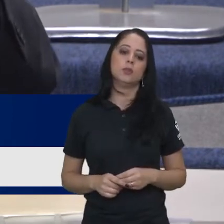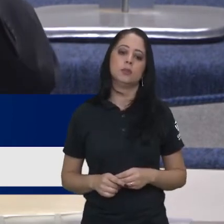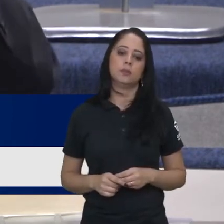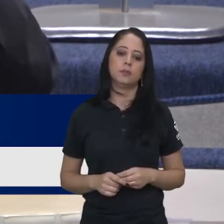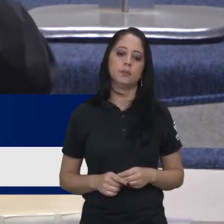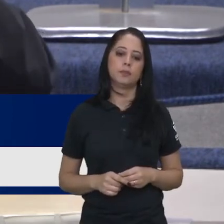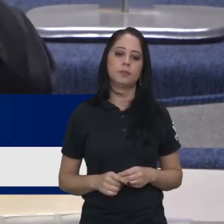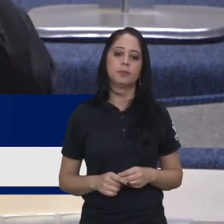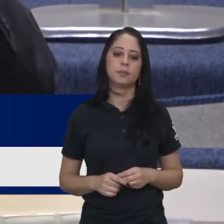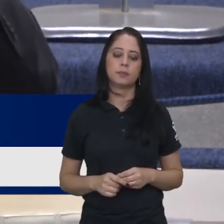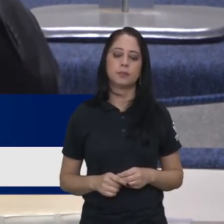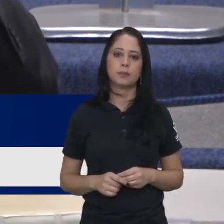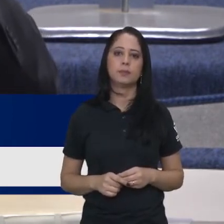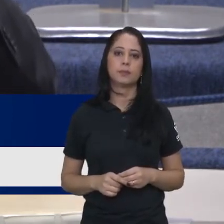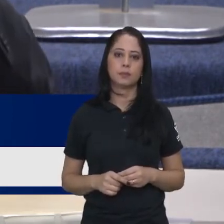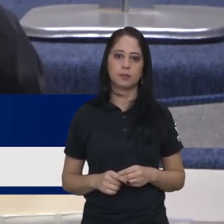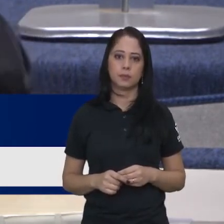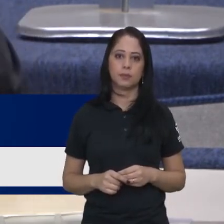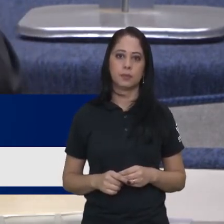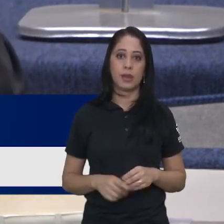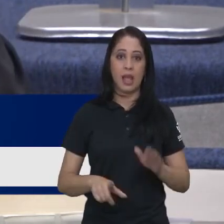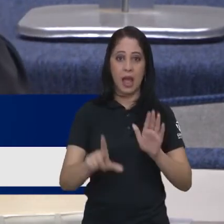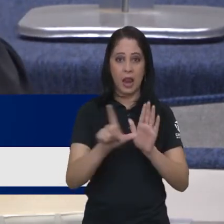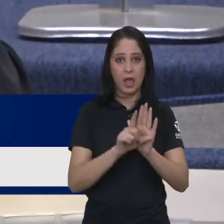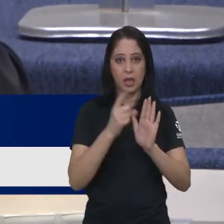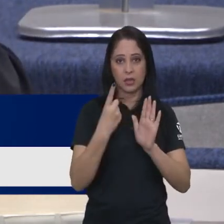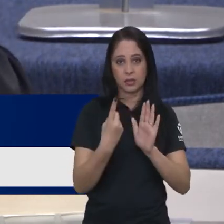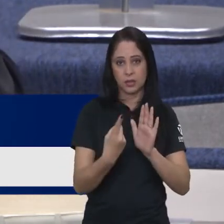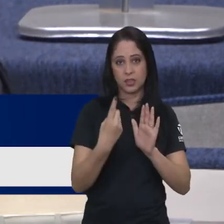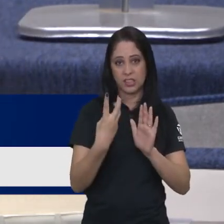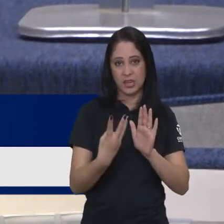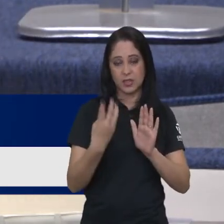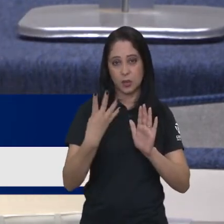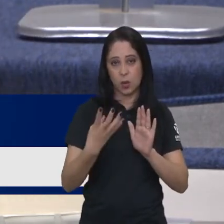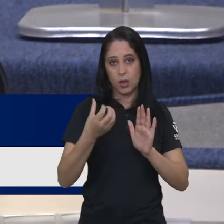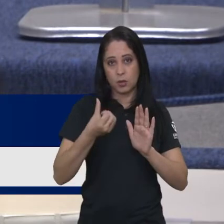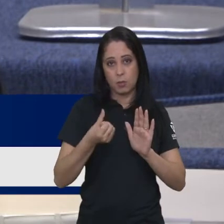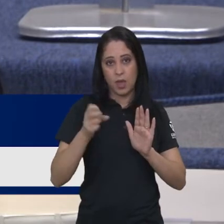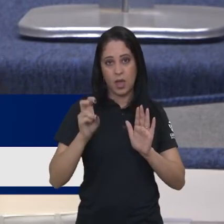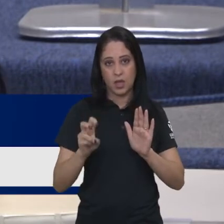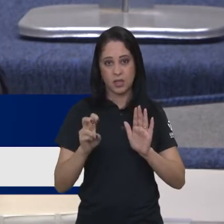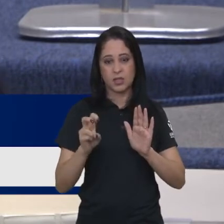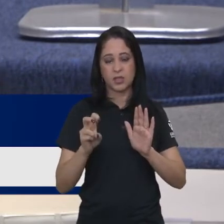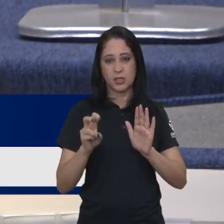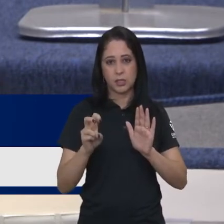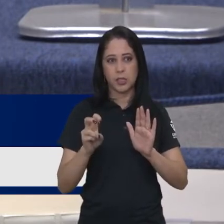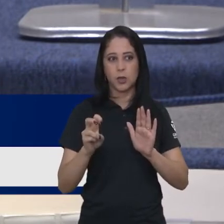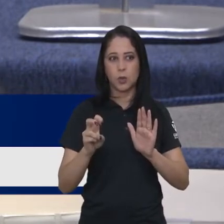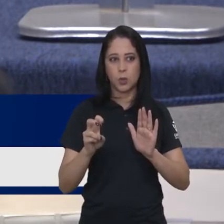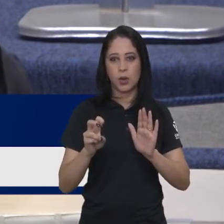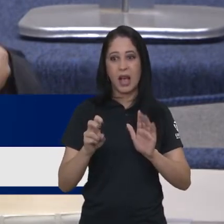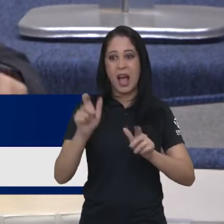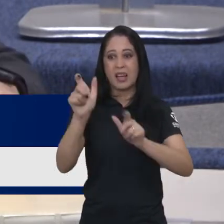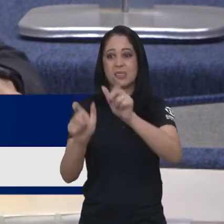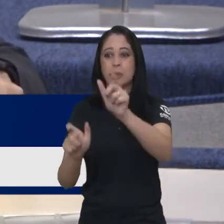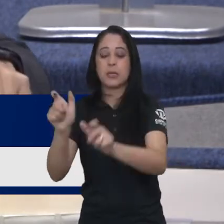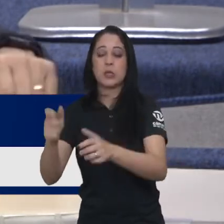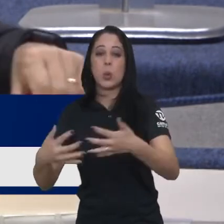há uma confusão na interpretação da Lei 13.465. É uma questão técnica, chata, desculpa, mas eu tenho que falar.